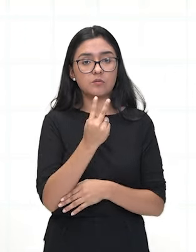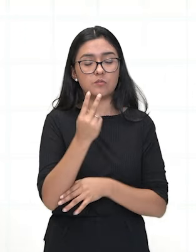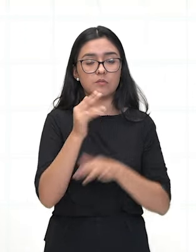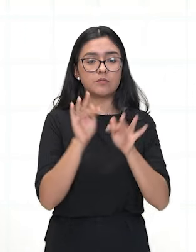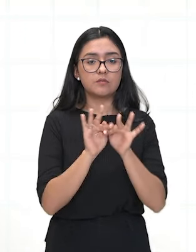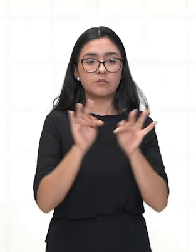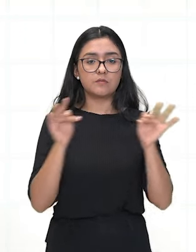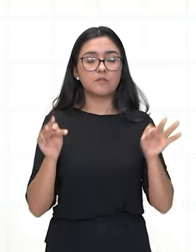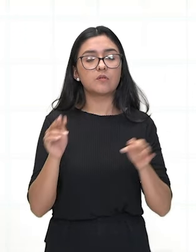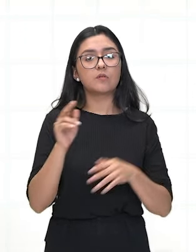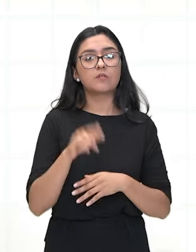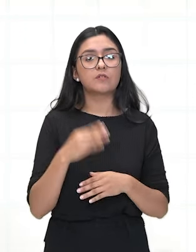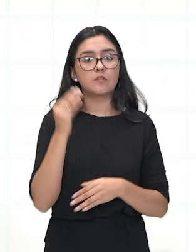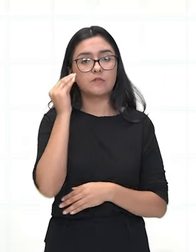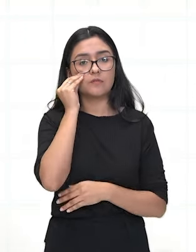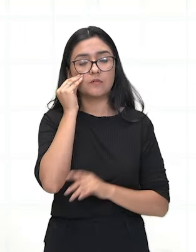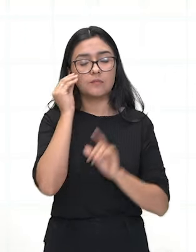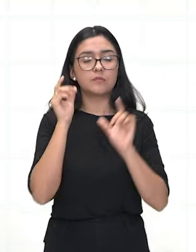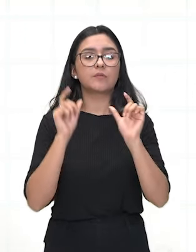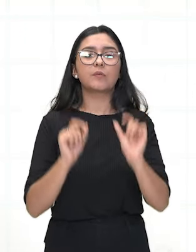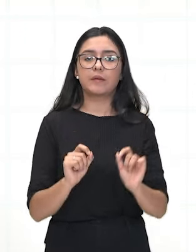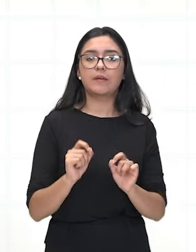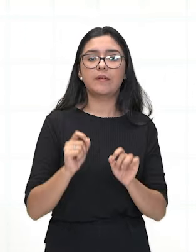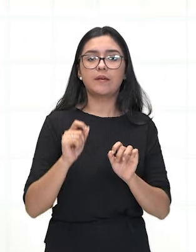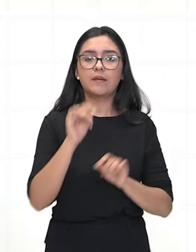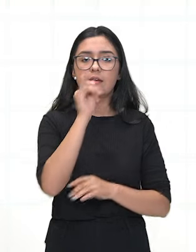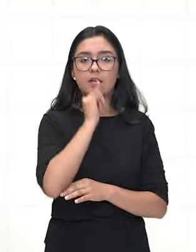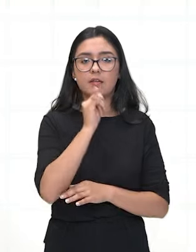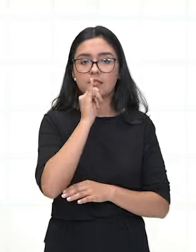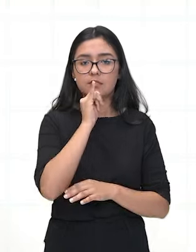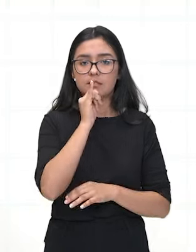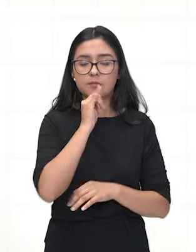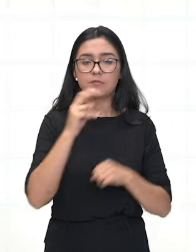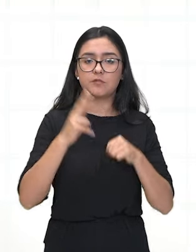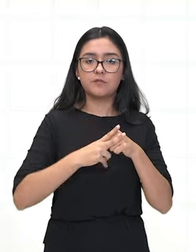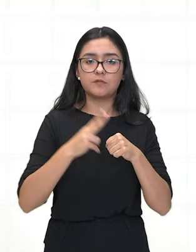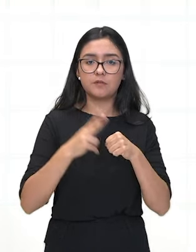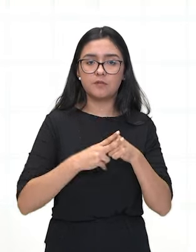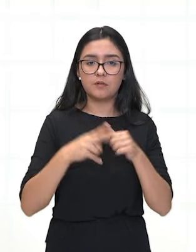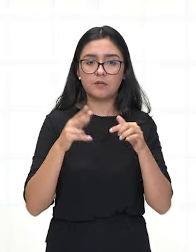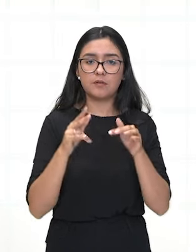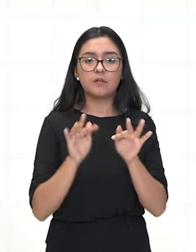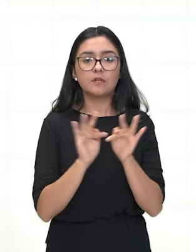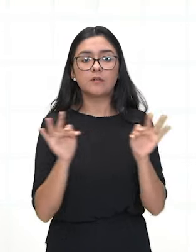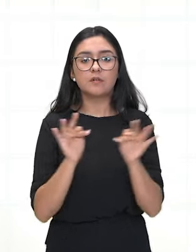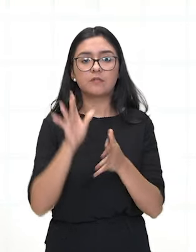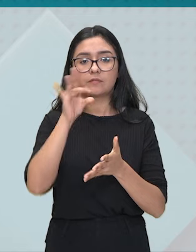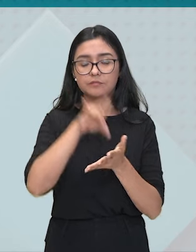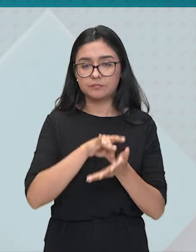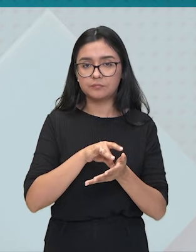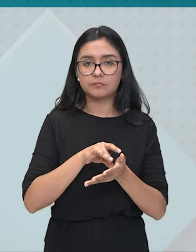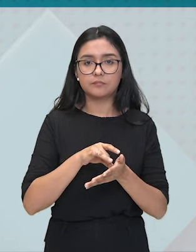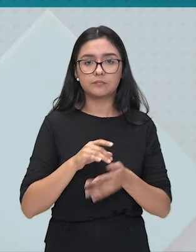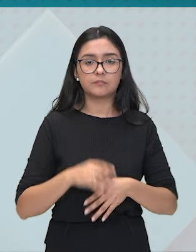vimos exemplos de verbos na frase na forma